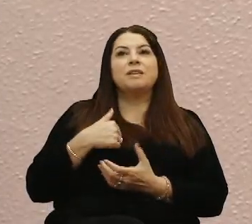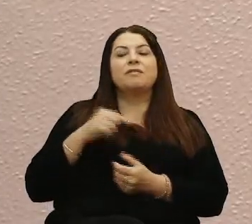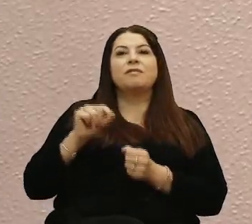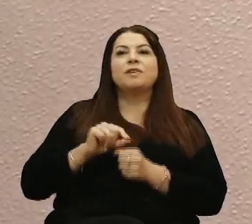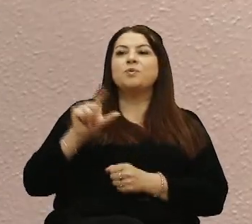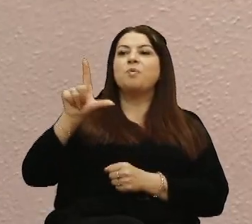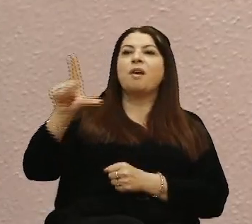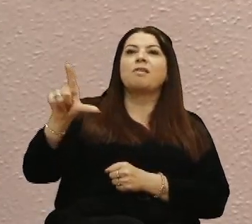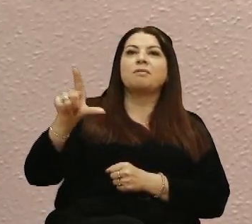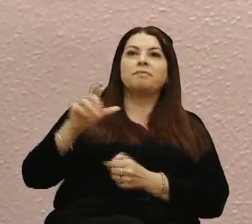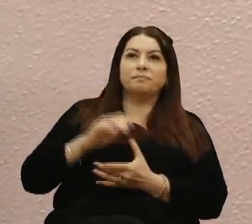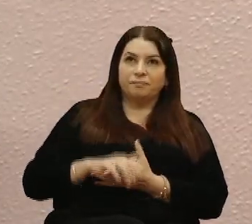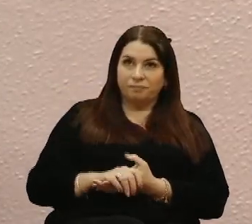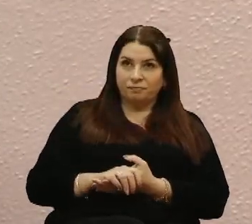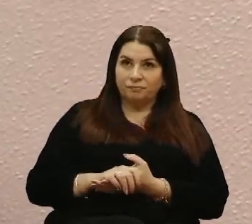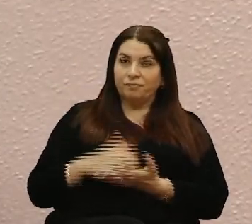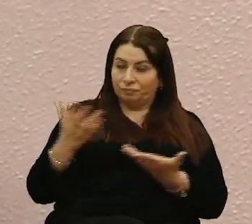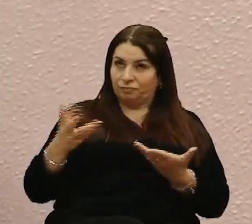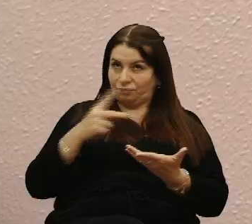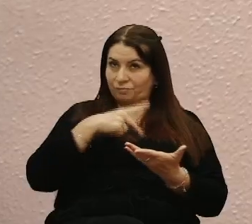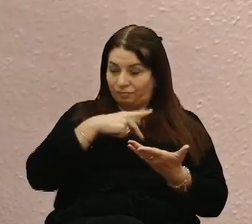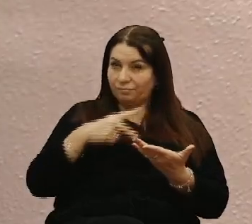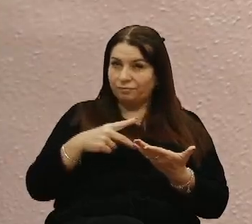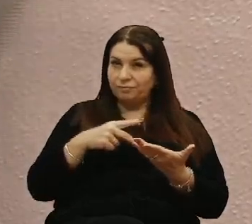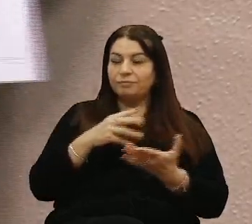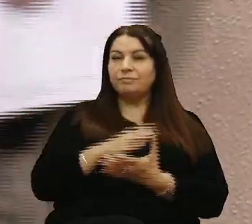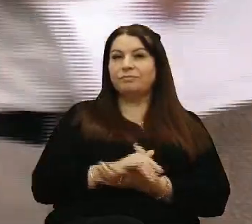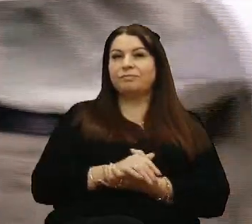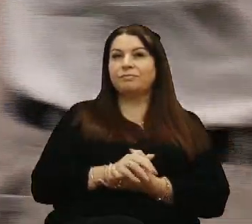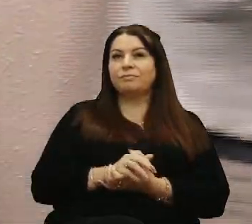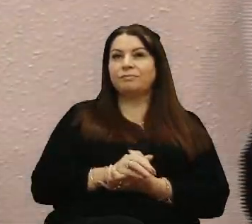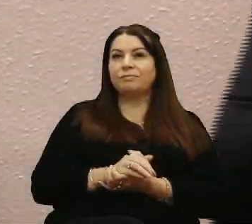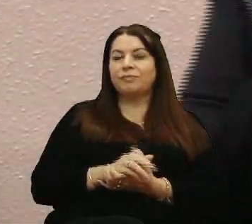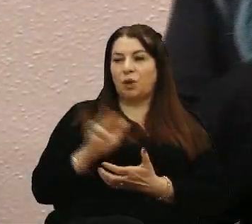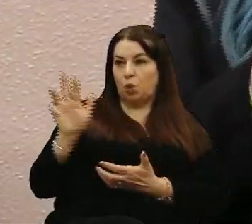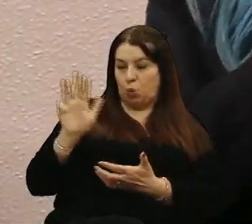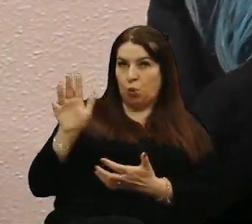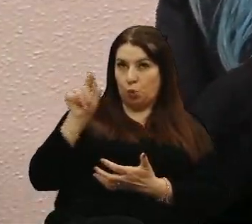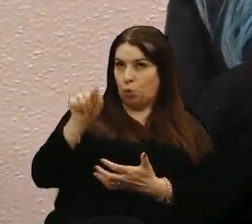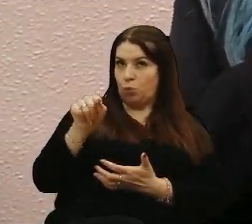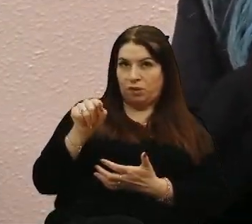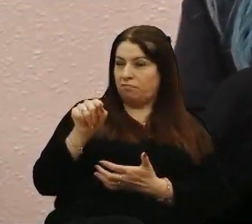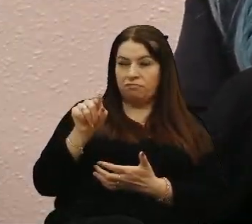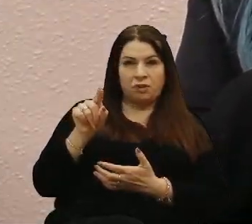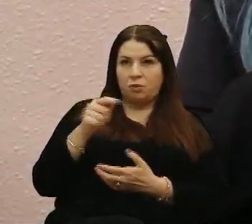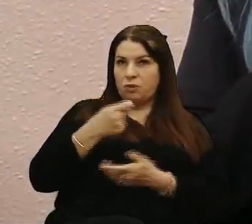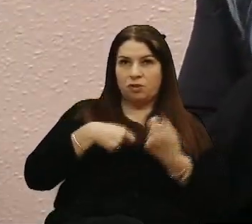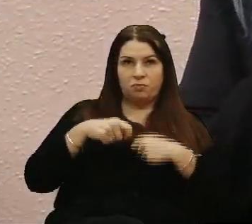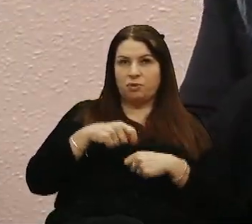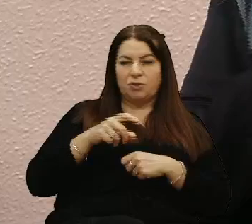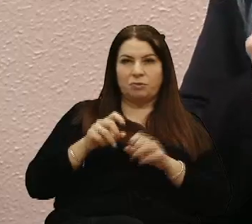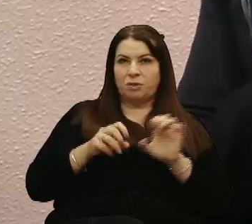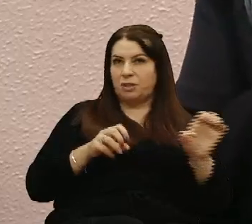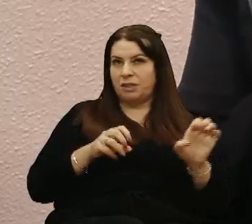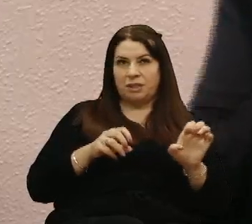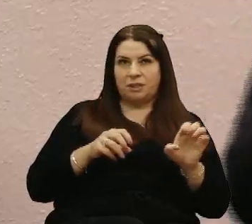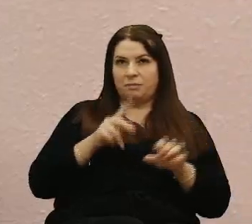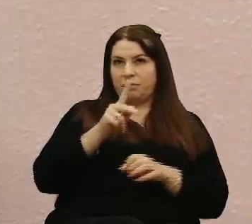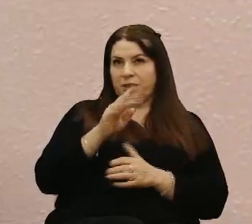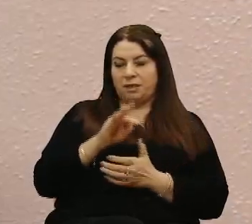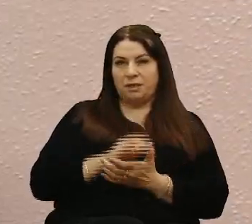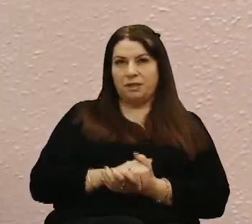L. E o presidente Lula, ele não governa só para a esquerda, para a gente do